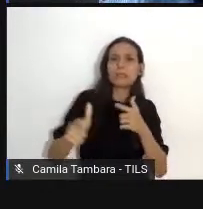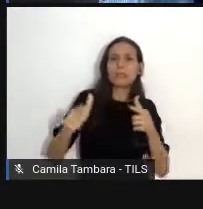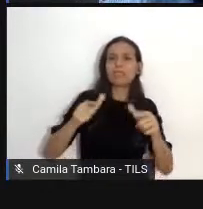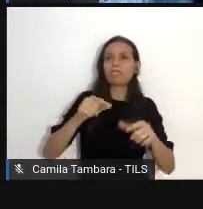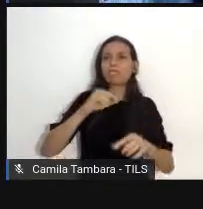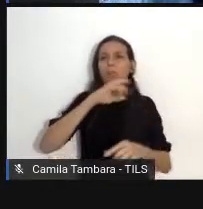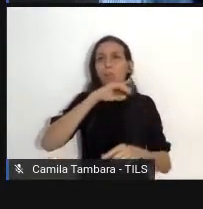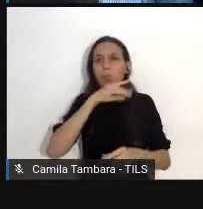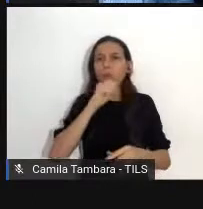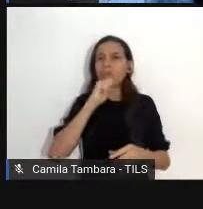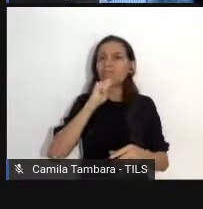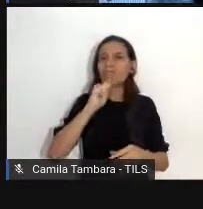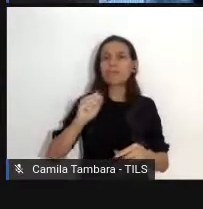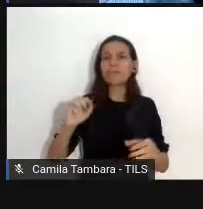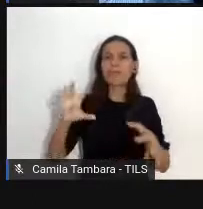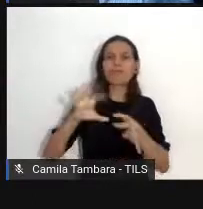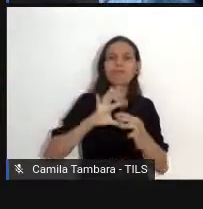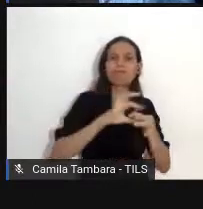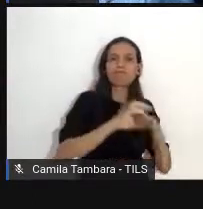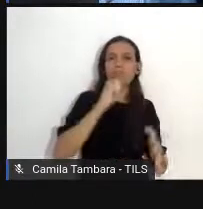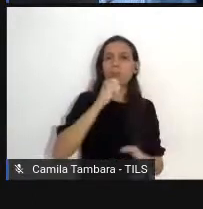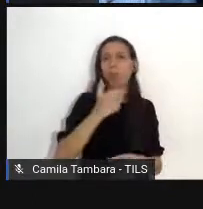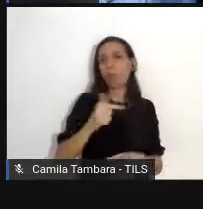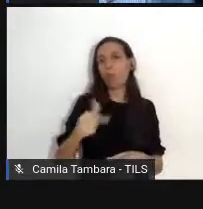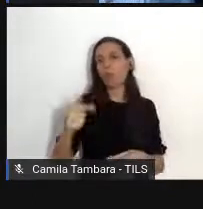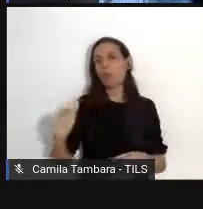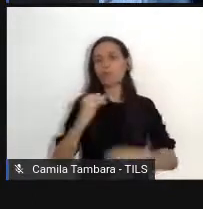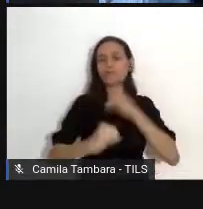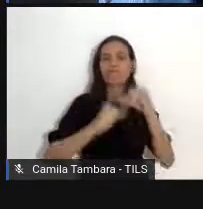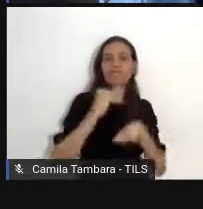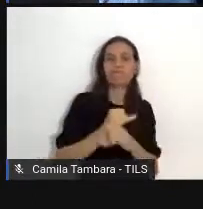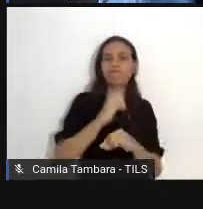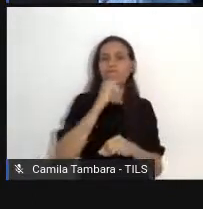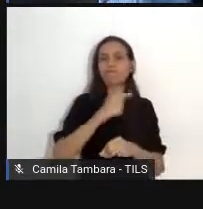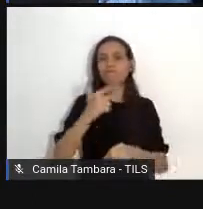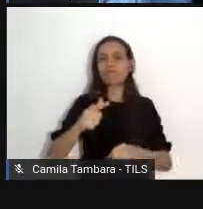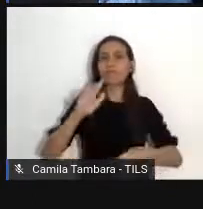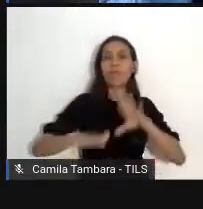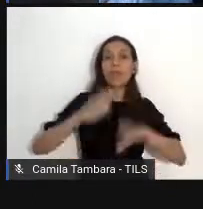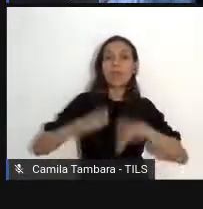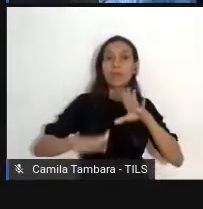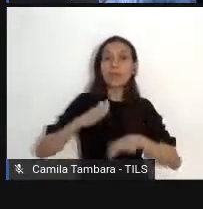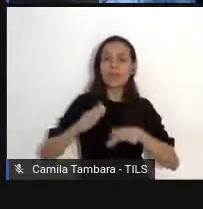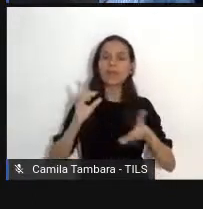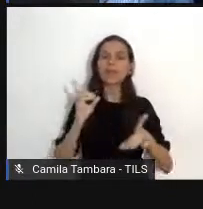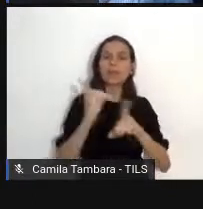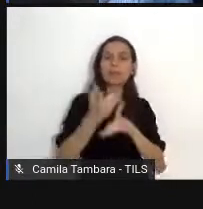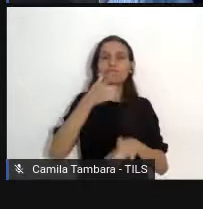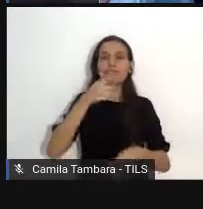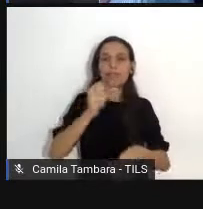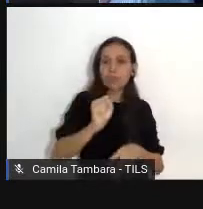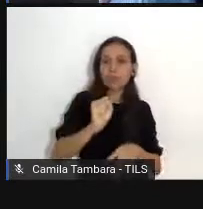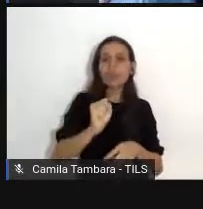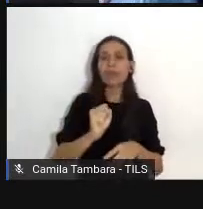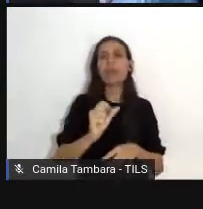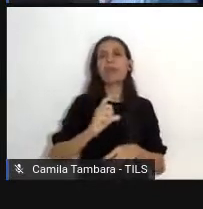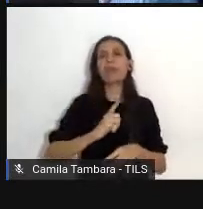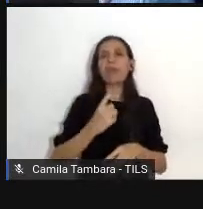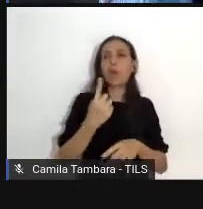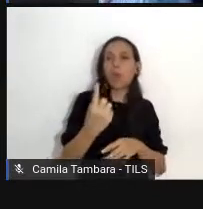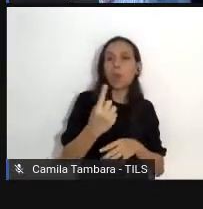sem sinal. E quando chegam, tem sinal, às vezes conseguem nos contactar e traz de volta uma